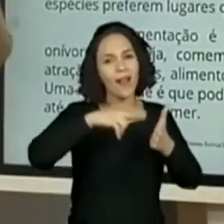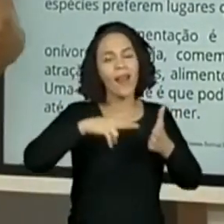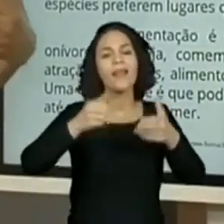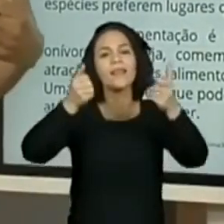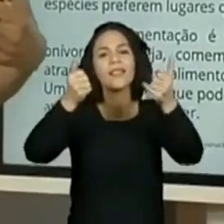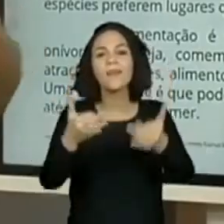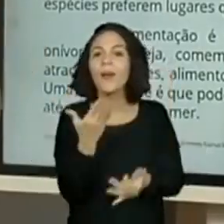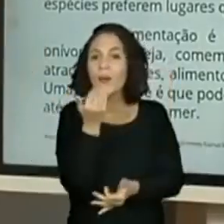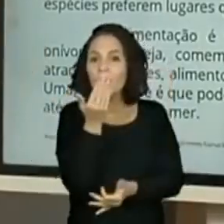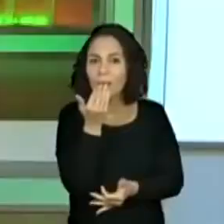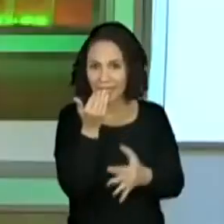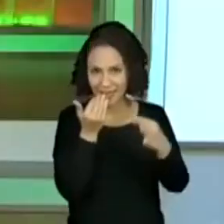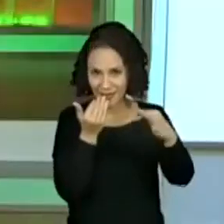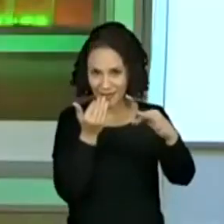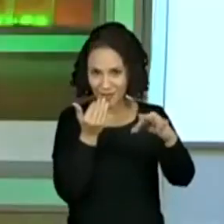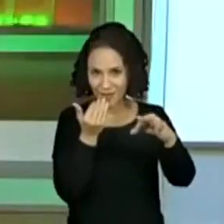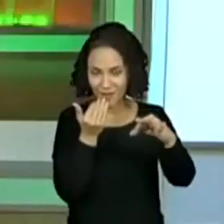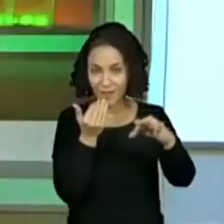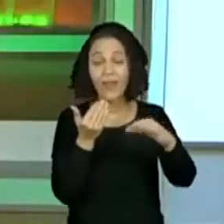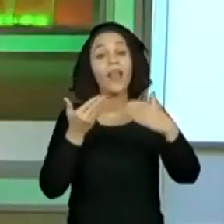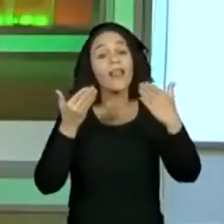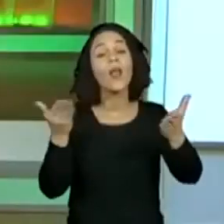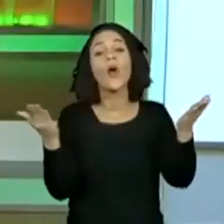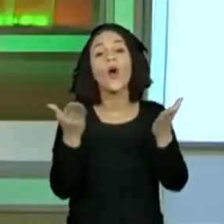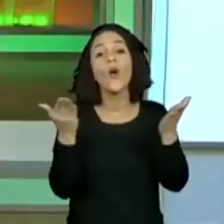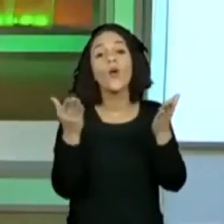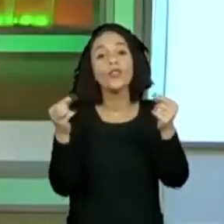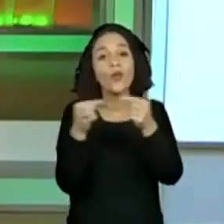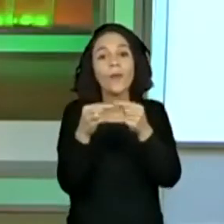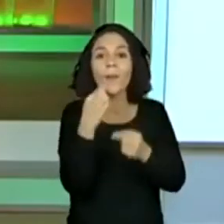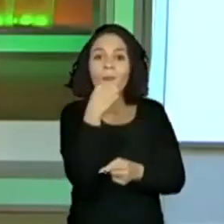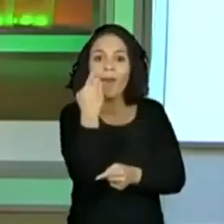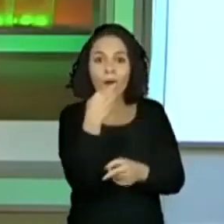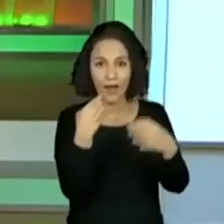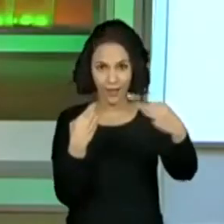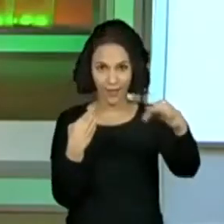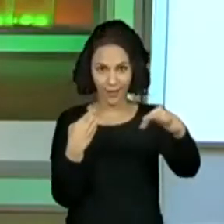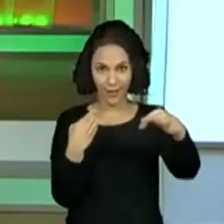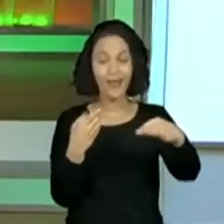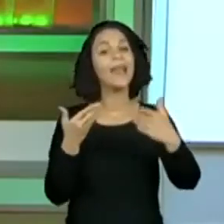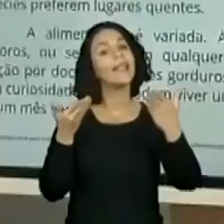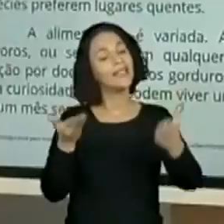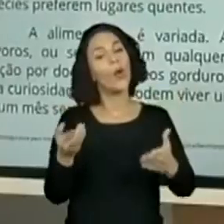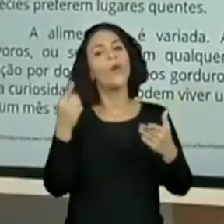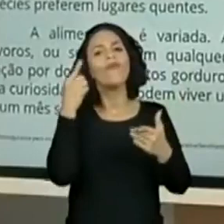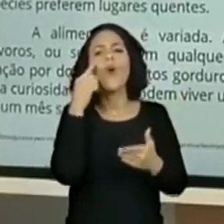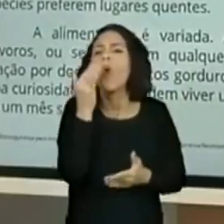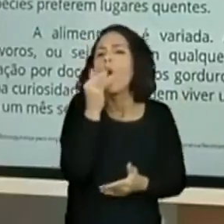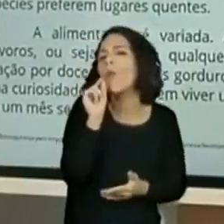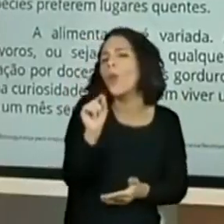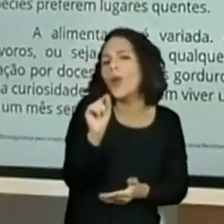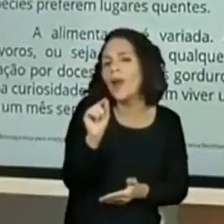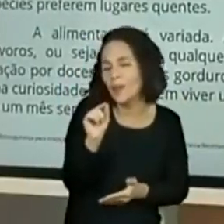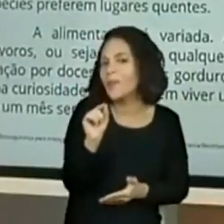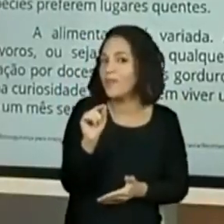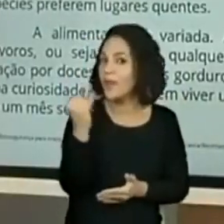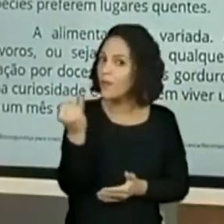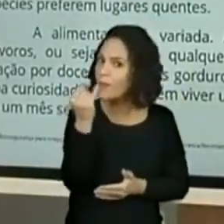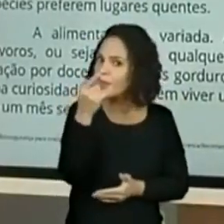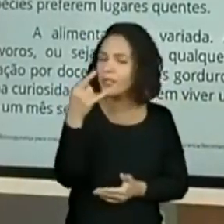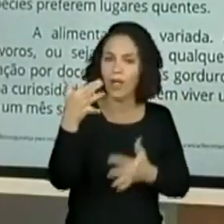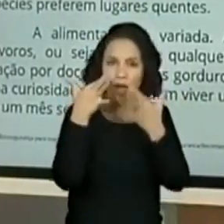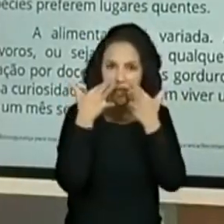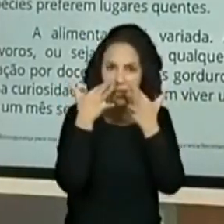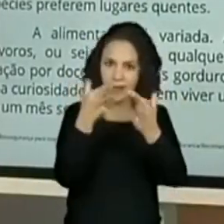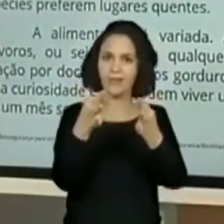a alimentação. E nós estamos falando nessa aula sobre as bocas dos insetos, não é? Então, é importantíssimo